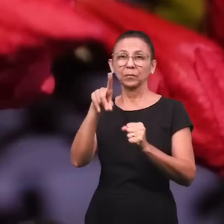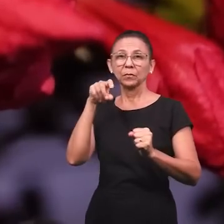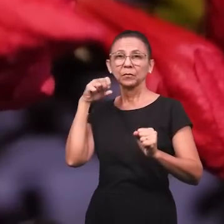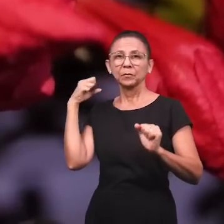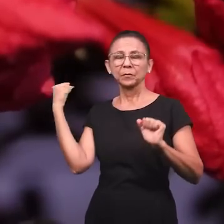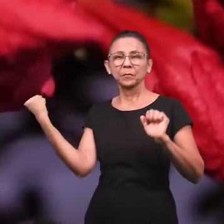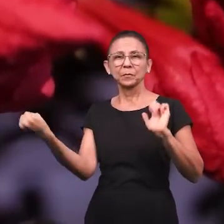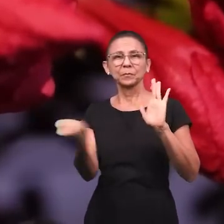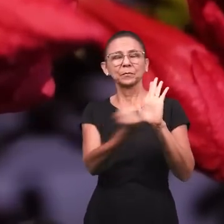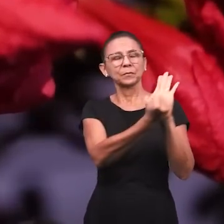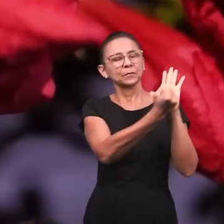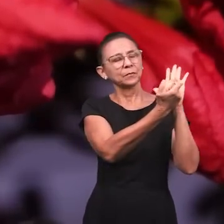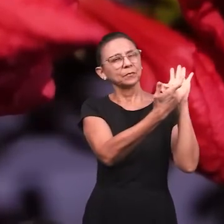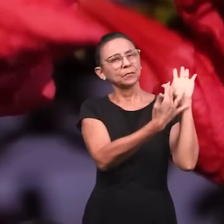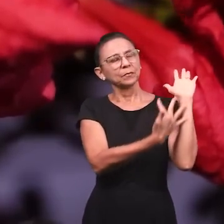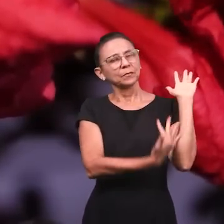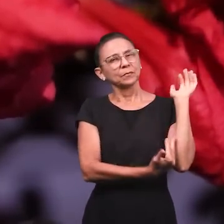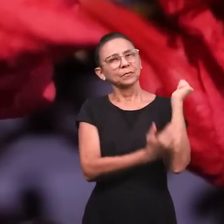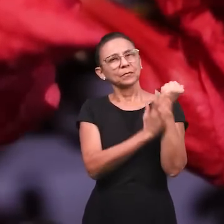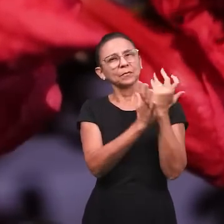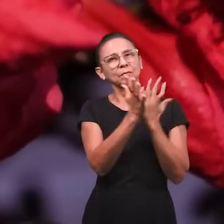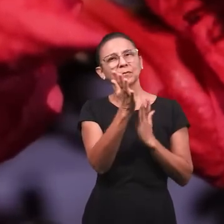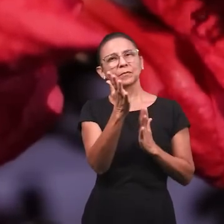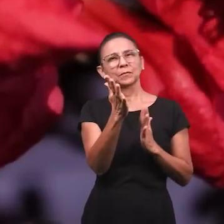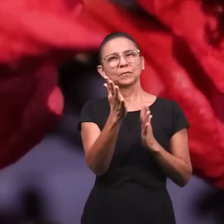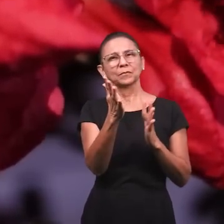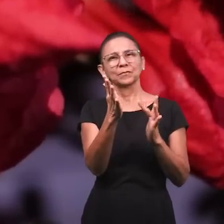nós foi derramado,